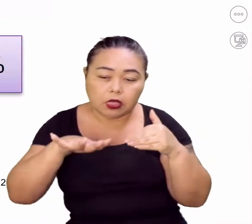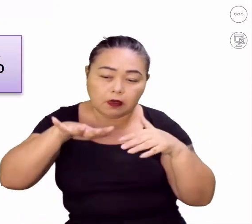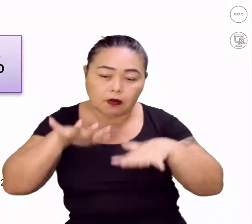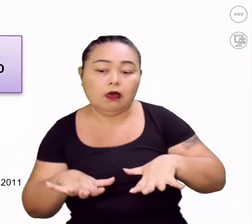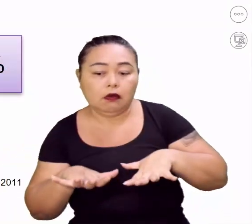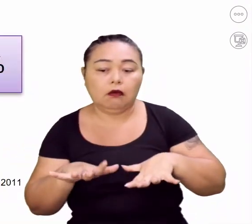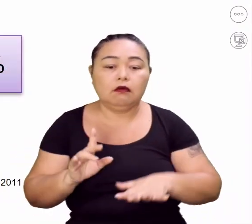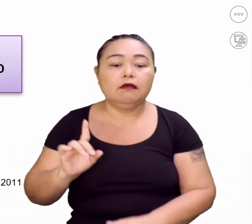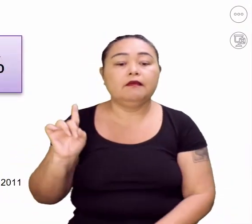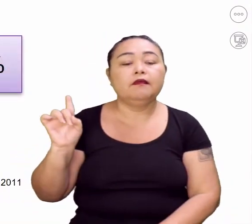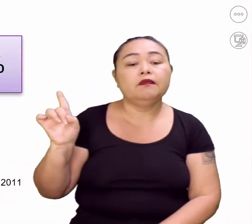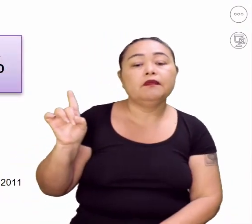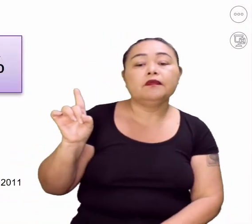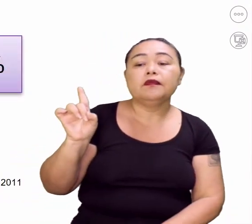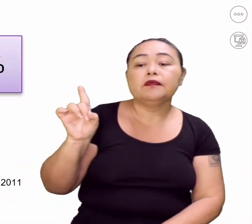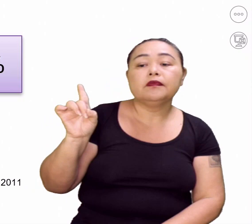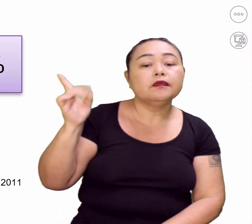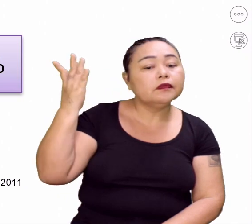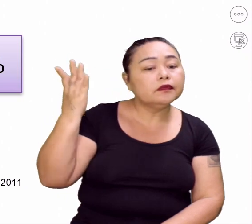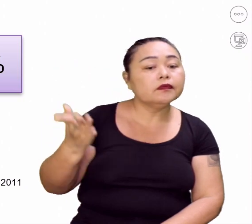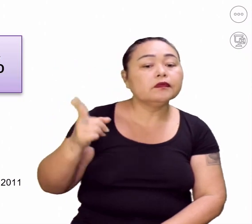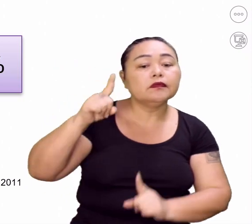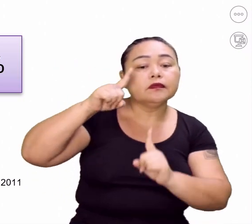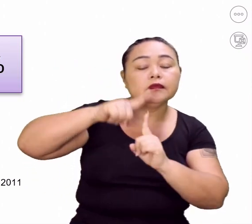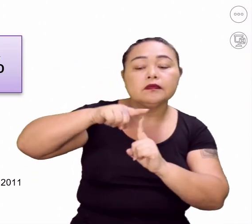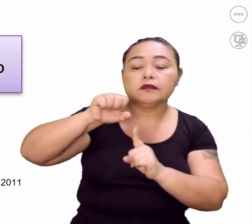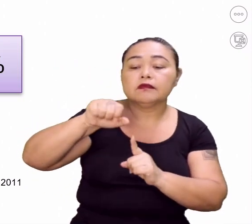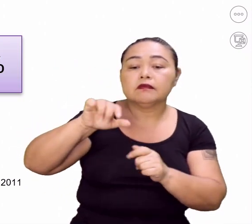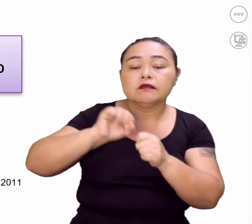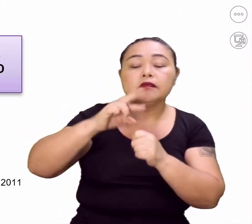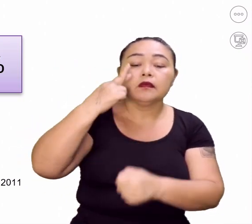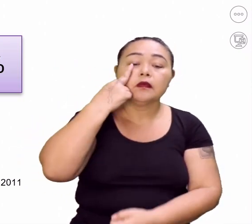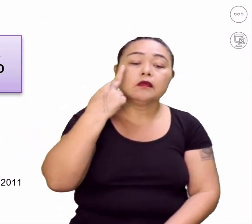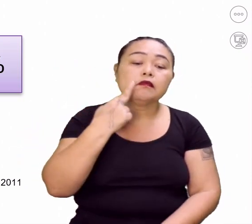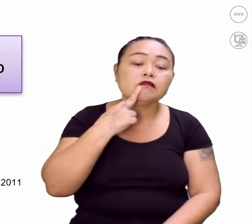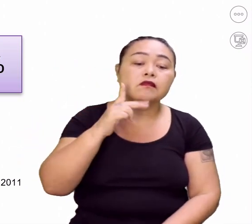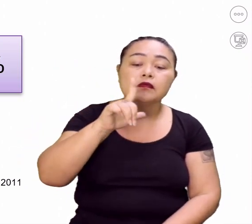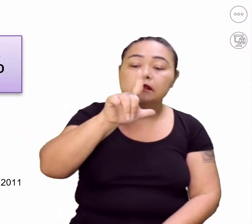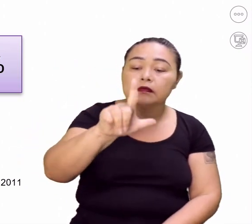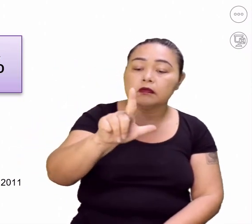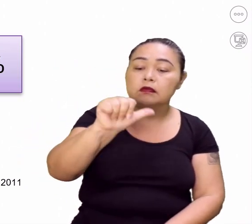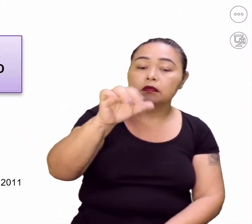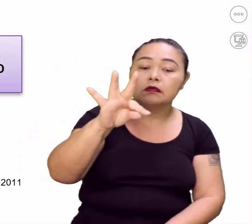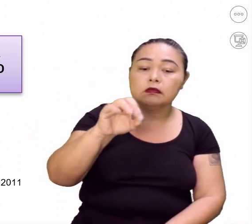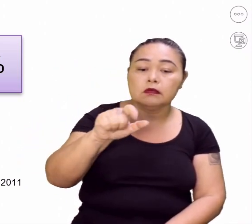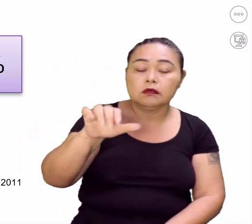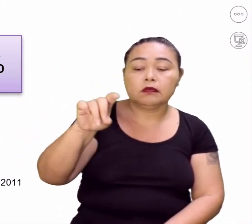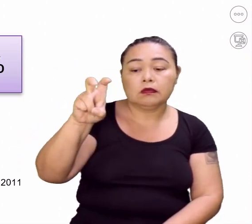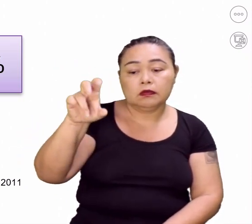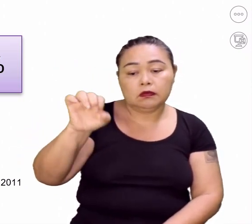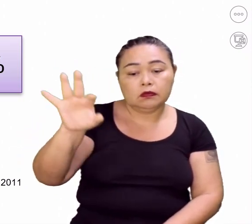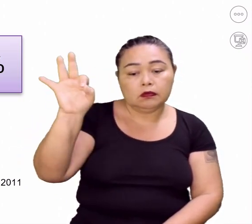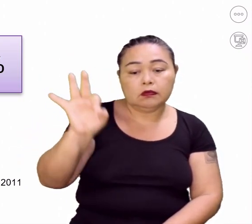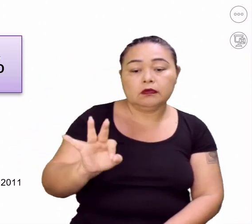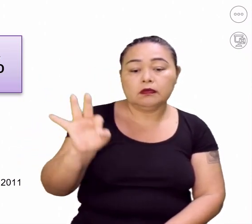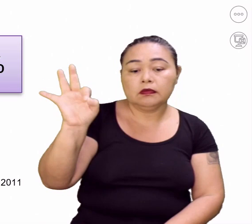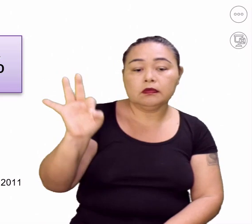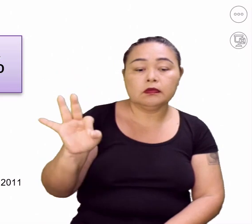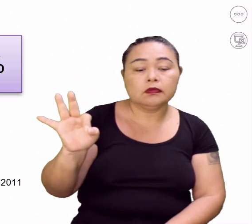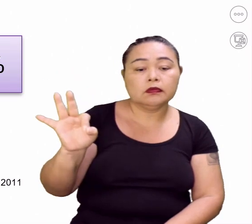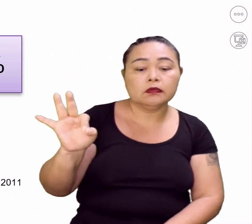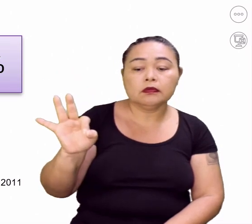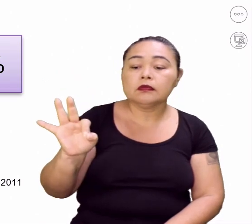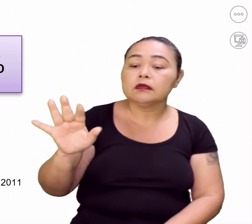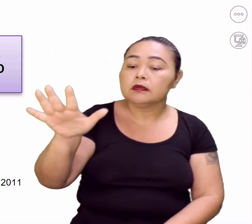falamos. Pois bem, tá aí, ó, tipo de solo de Rondônia. Dos latossolos, que são 58%